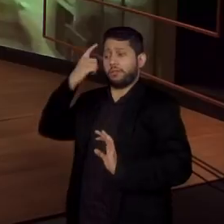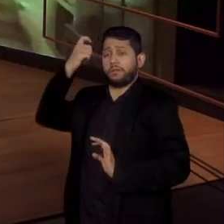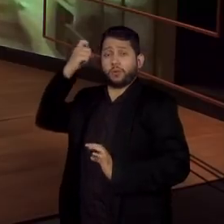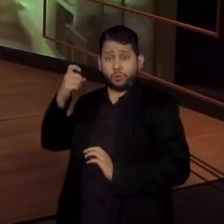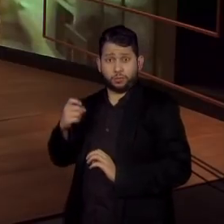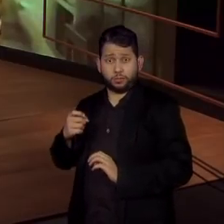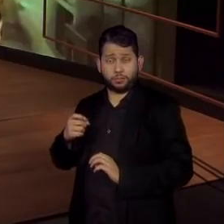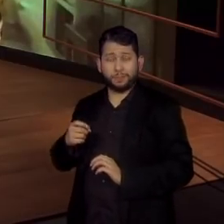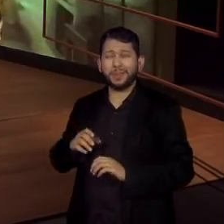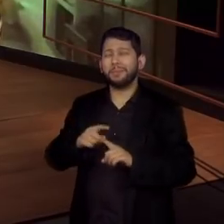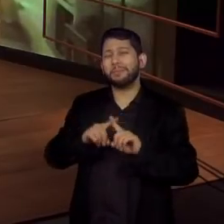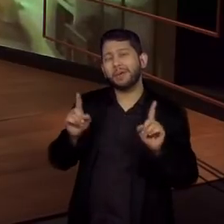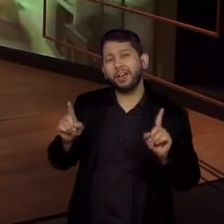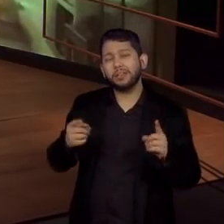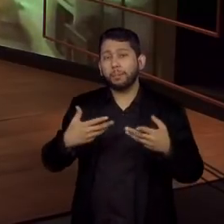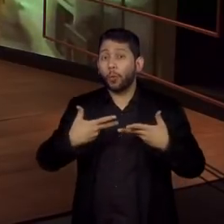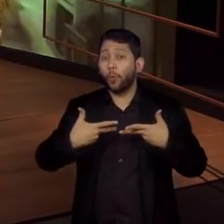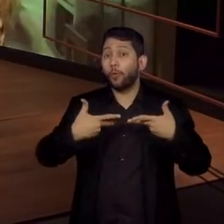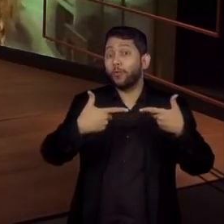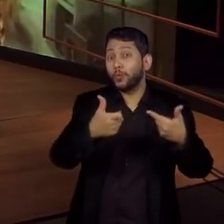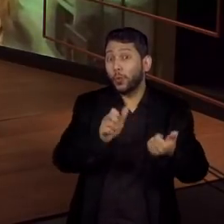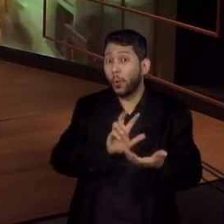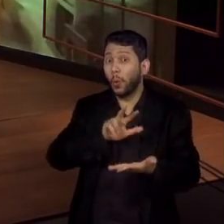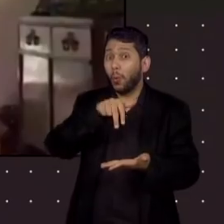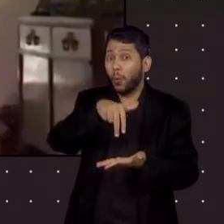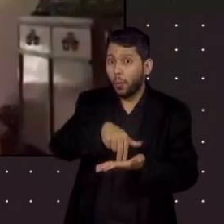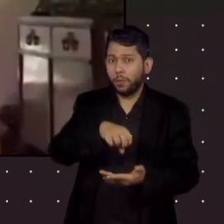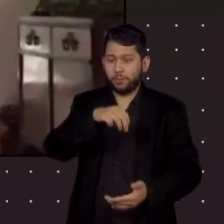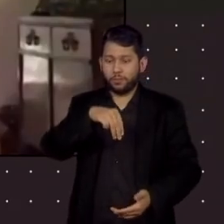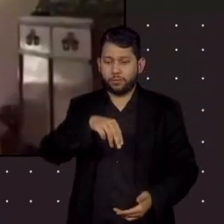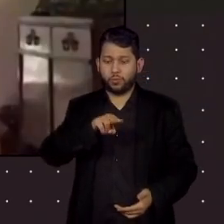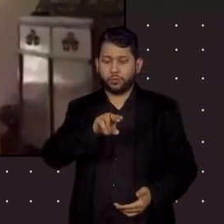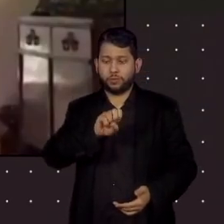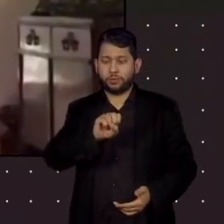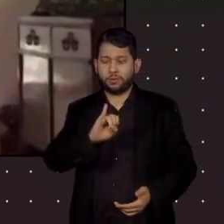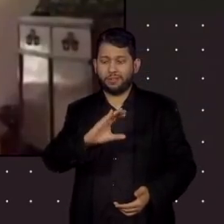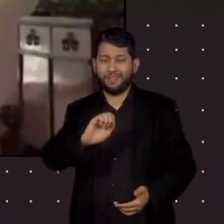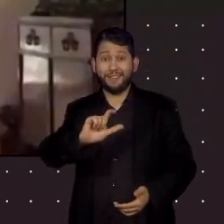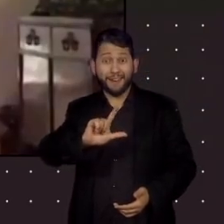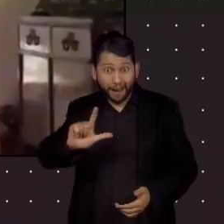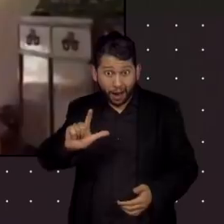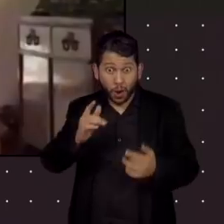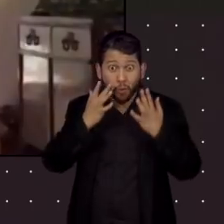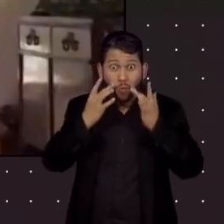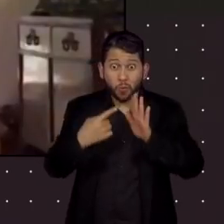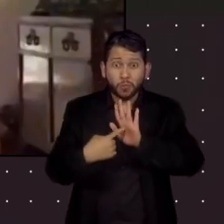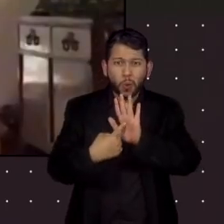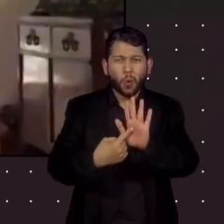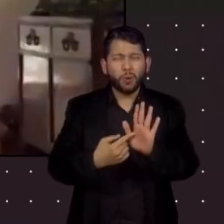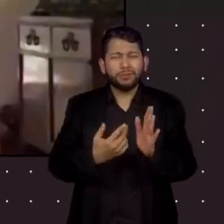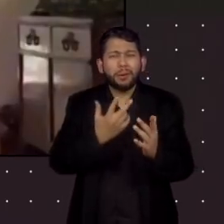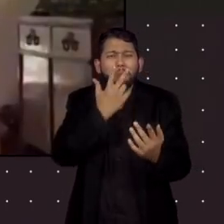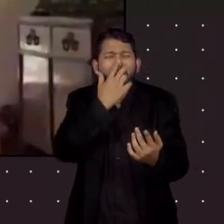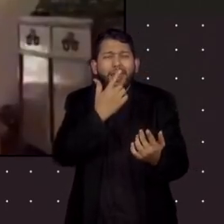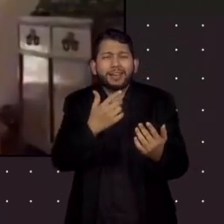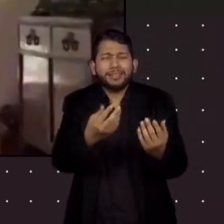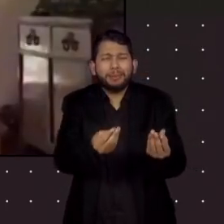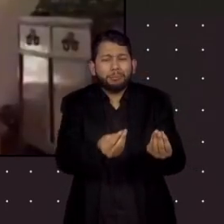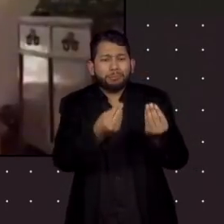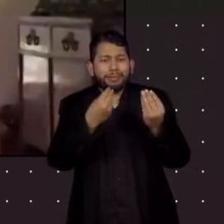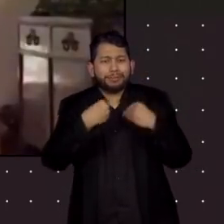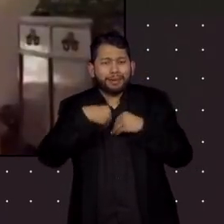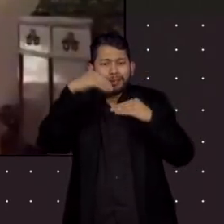quando me convidaram para fazer musical, eu achei que eu não ia conseguir entrar naquela performance assim toda